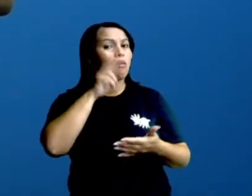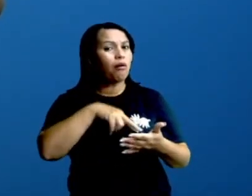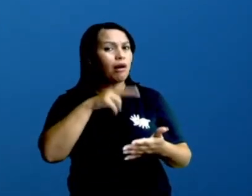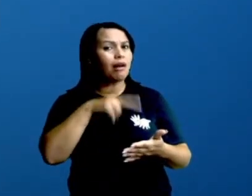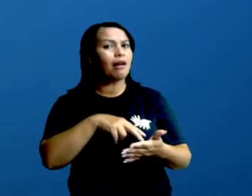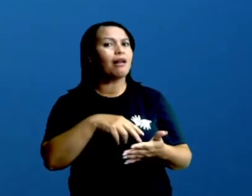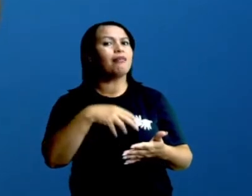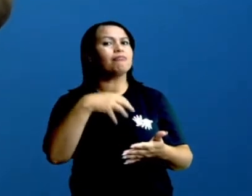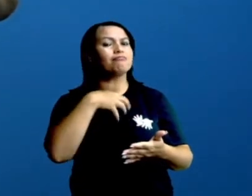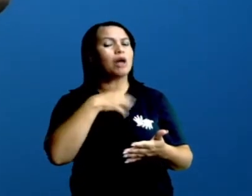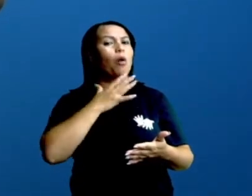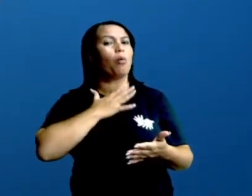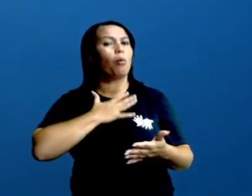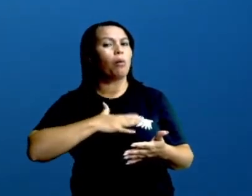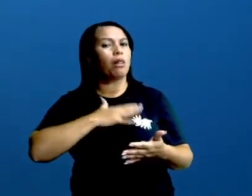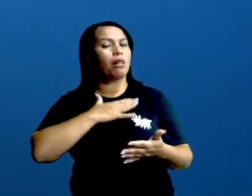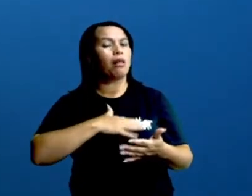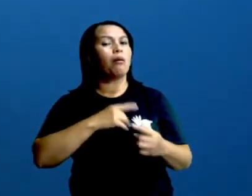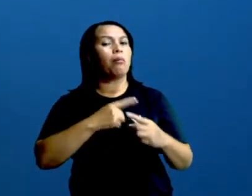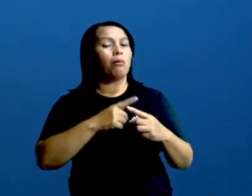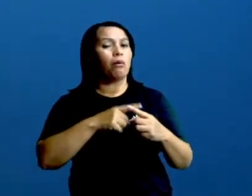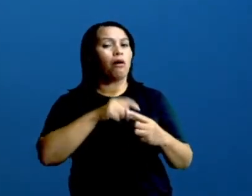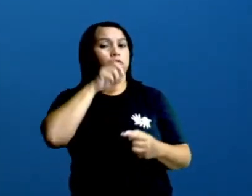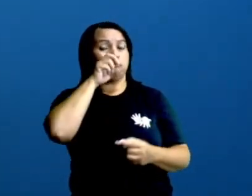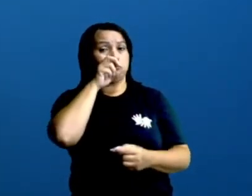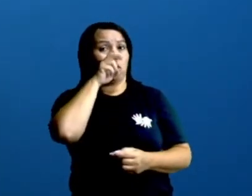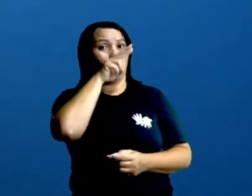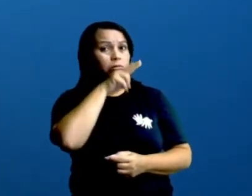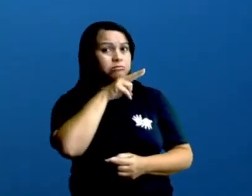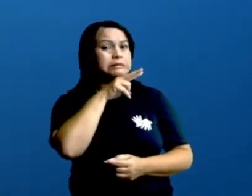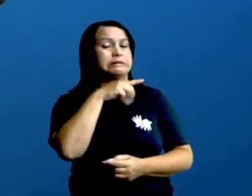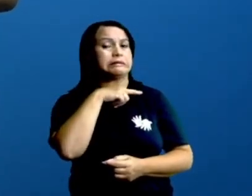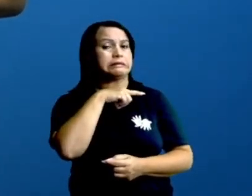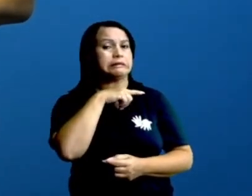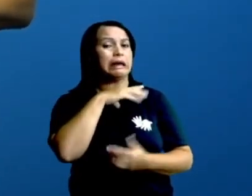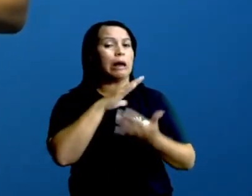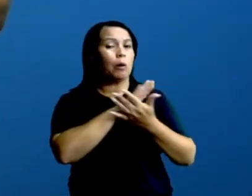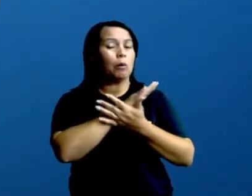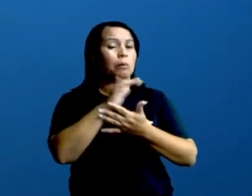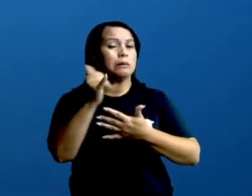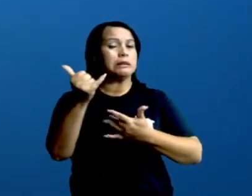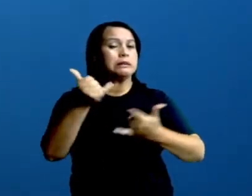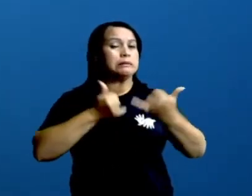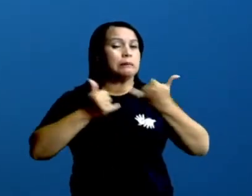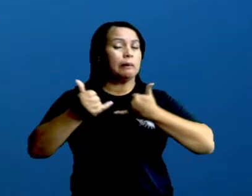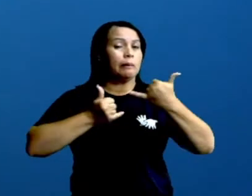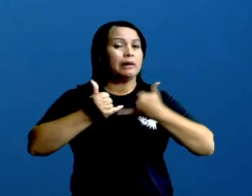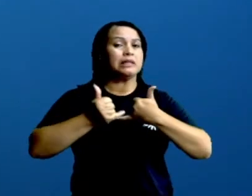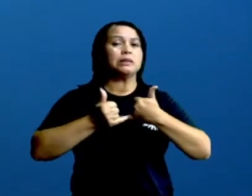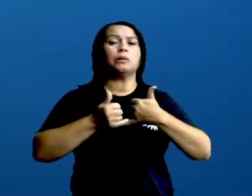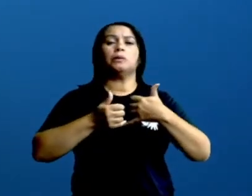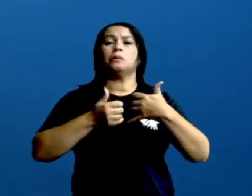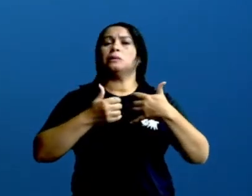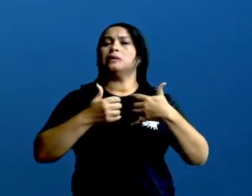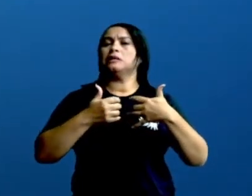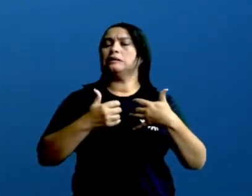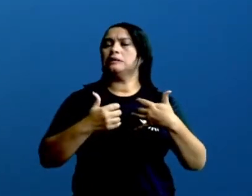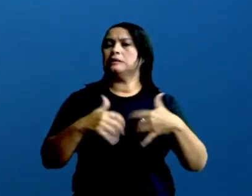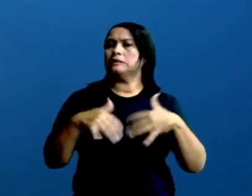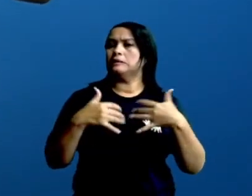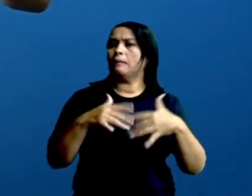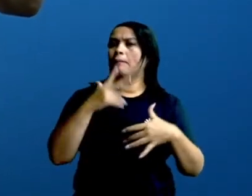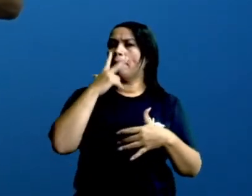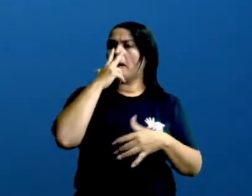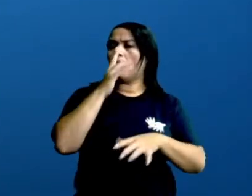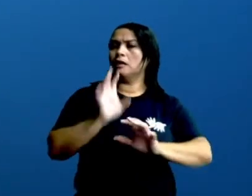ler, vá com cuidado, porque tem muitas informações assim, que as histórias mais